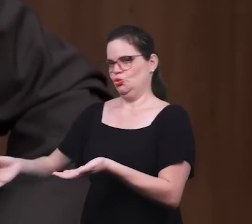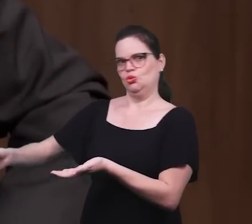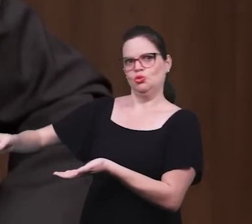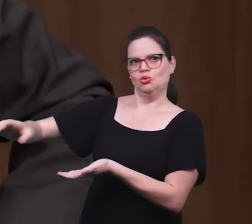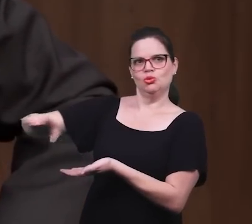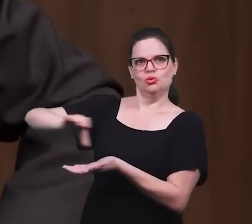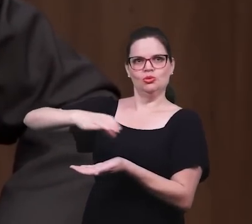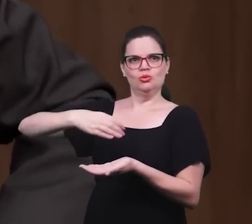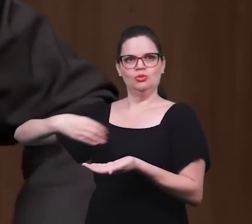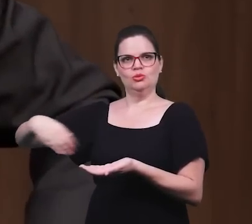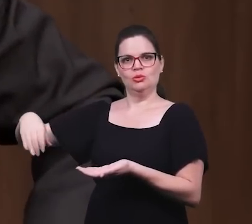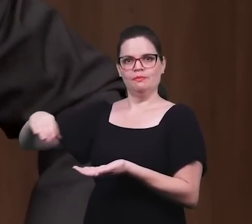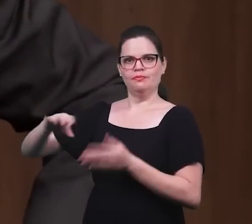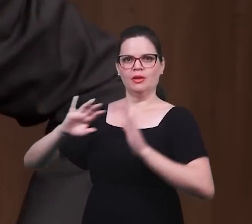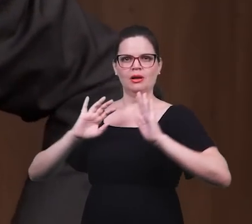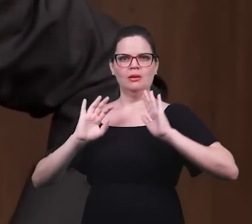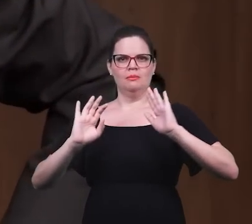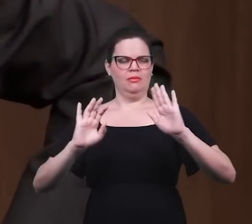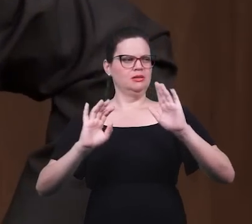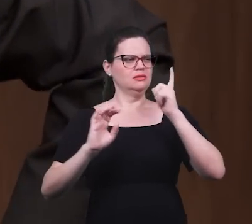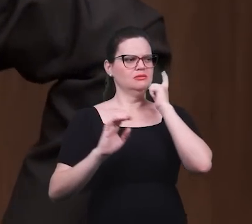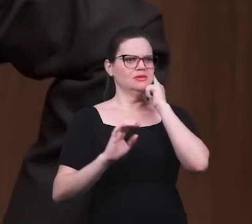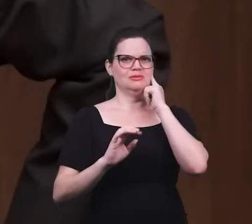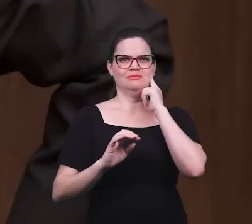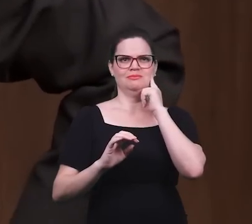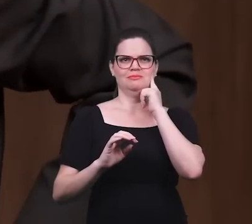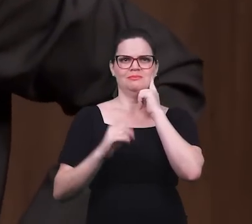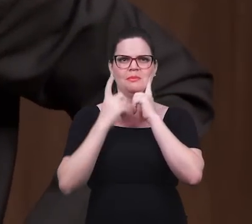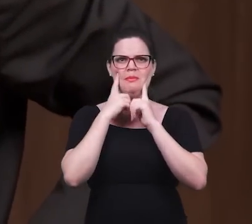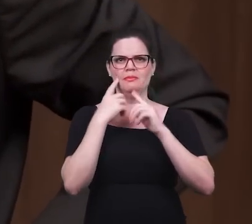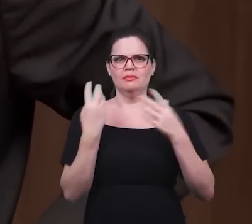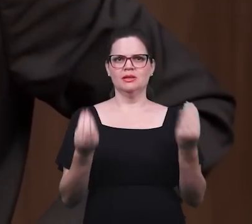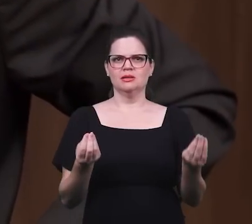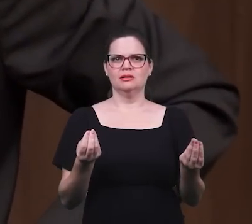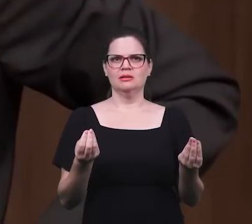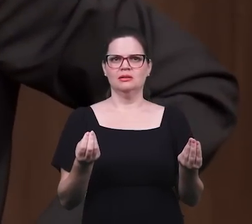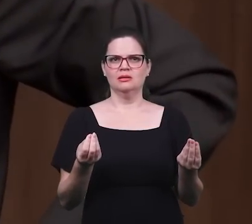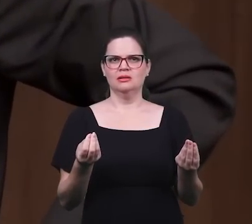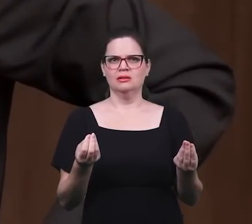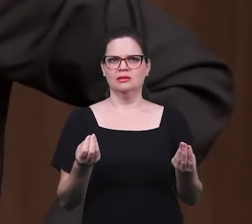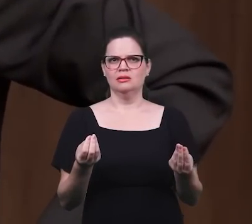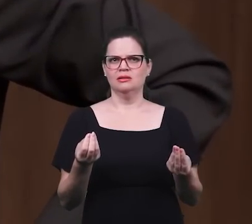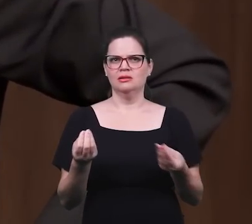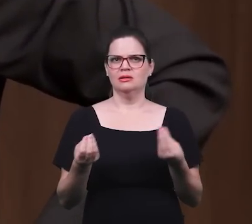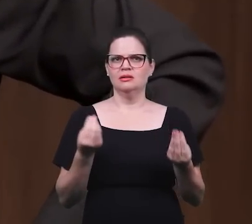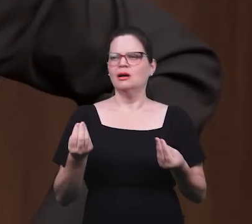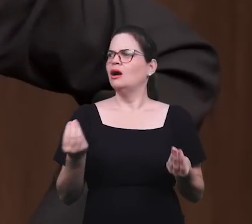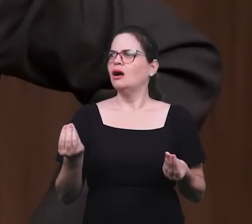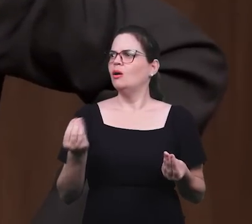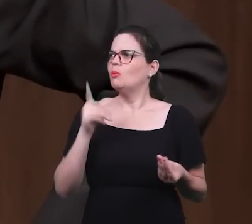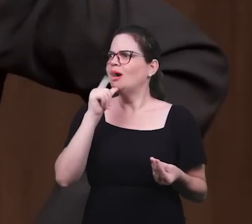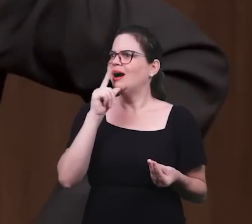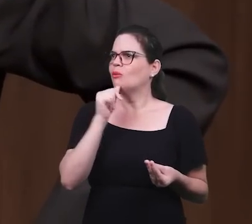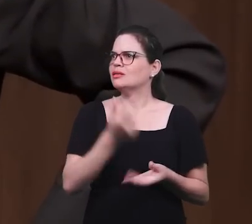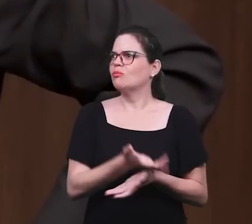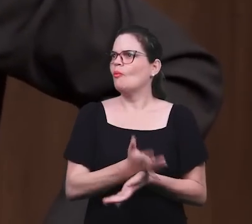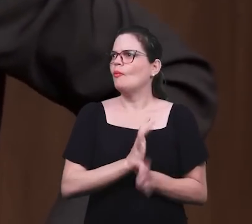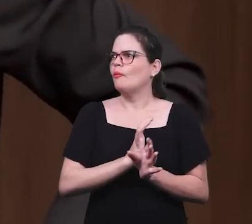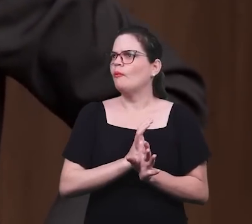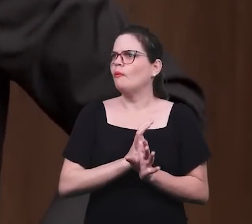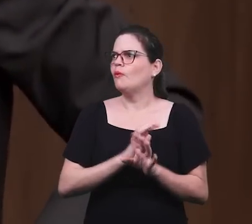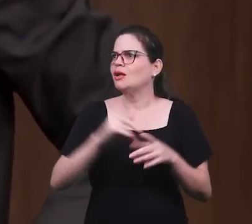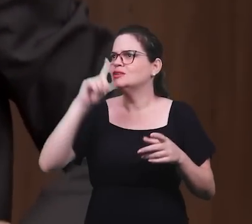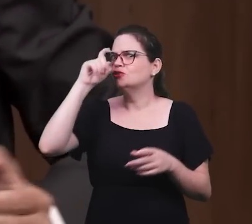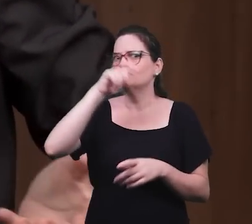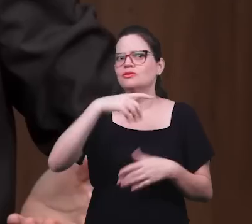Eu acho que se eu fosse lá o servo se eu fosse o obreiro de Eli, eu falei, Elias, o senhor tá me pondo dificuldade aqui,